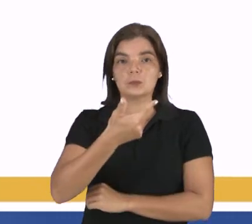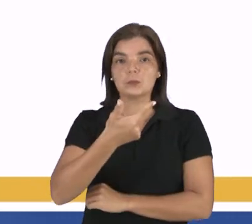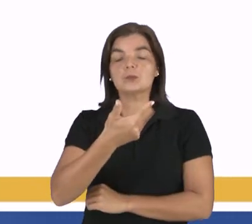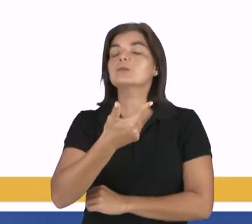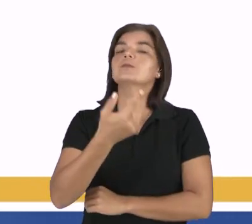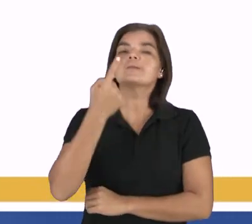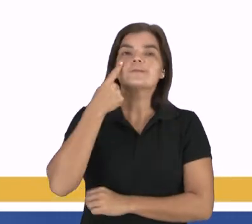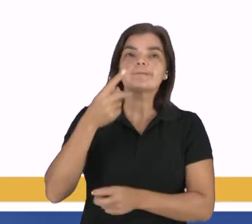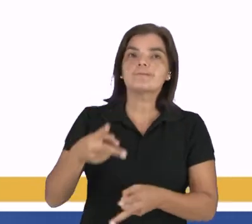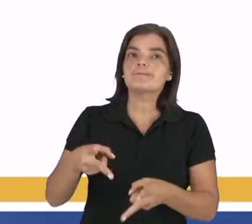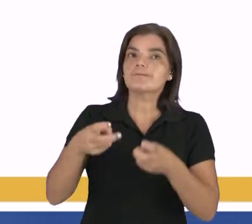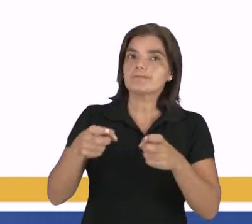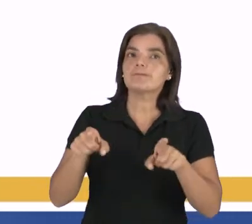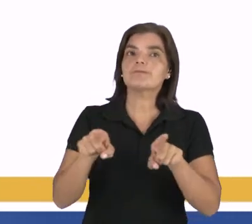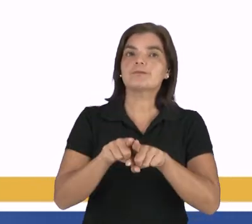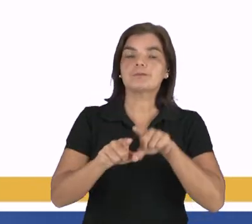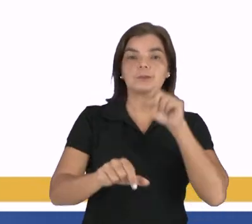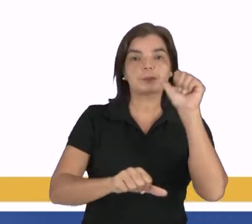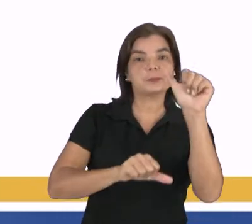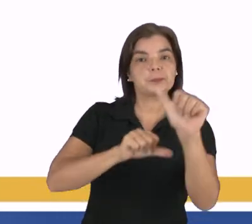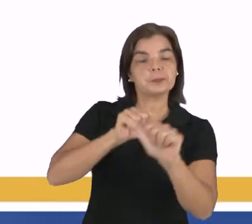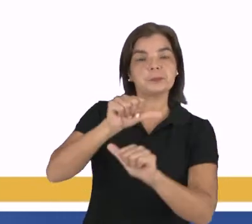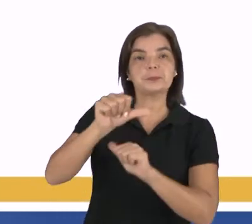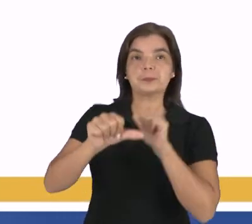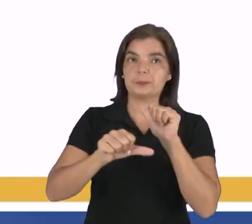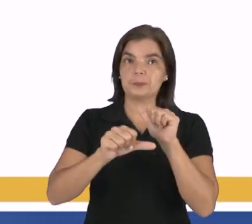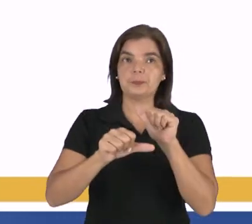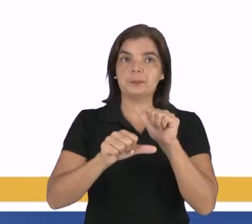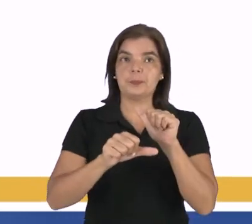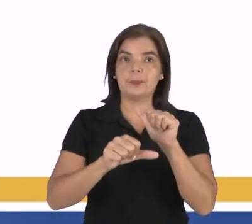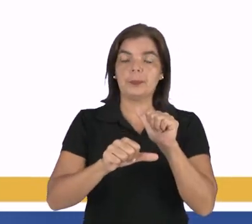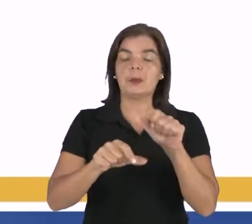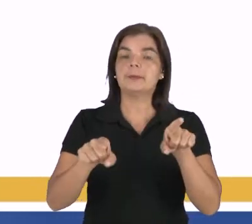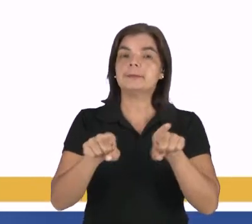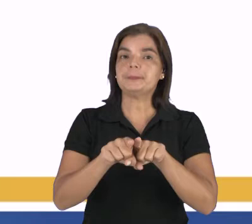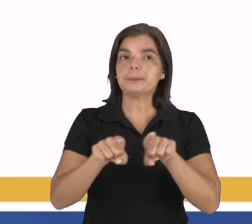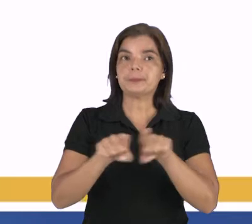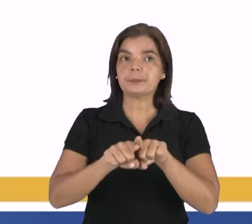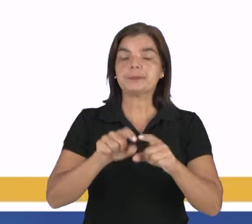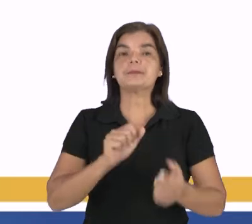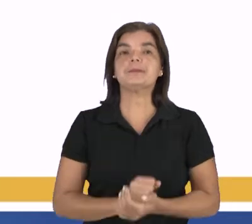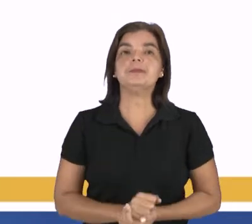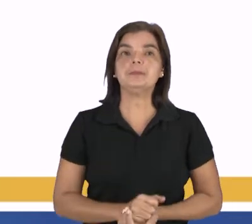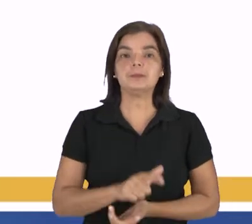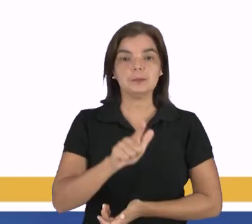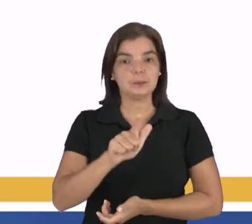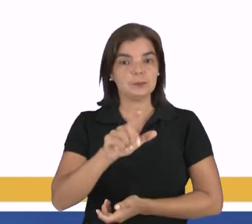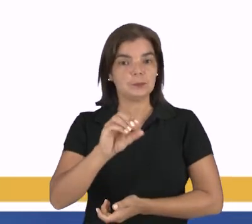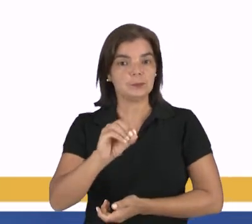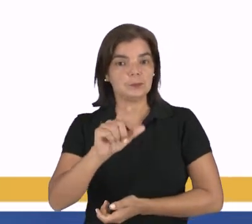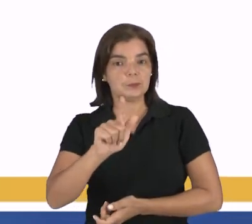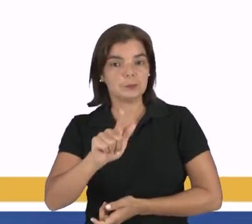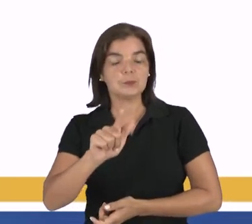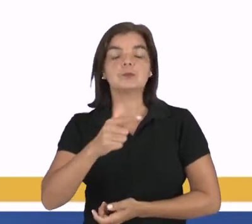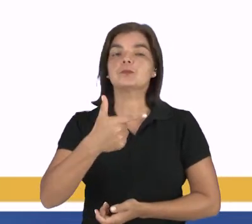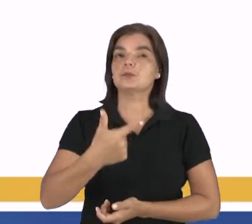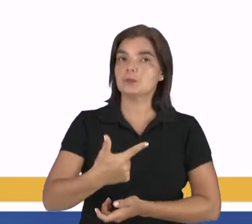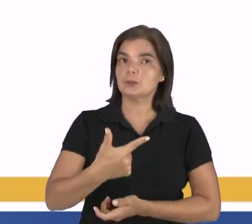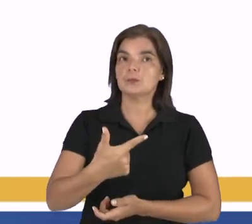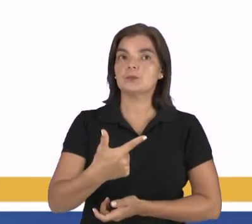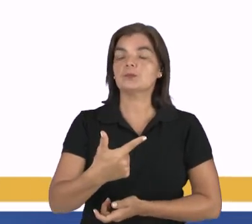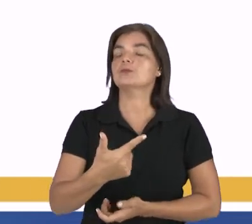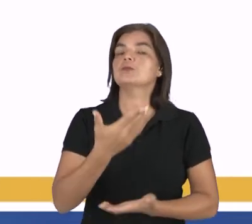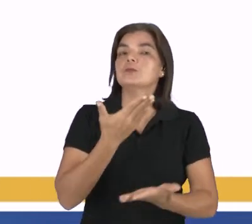aí vocês vão perceber que nós vamos transformar essa nomenclatura da exponencial para logaritmo. Ou